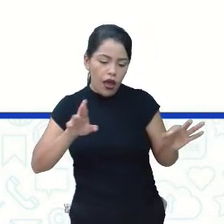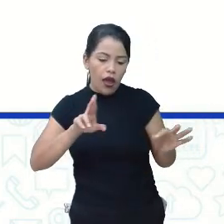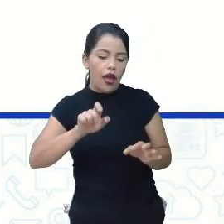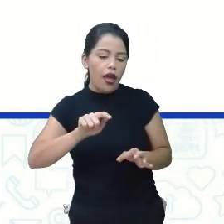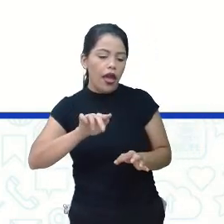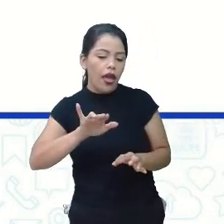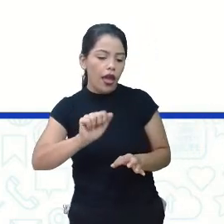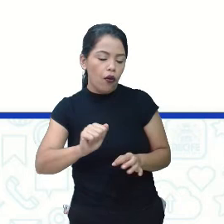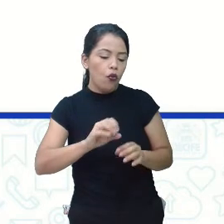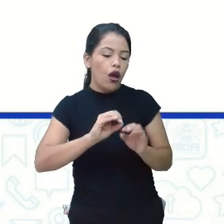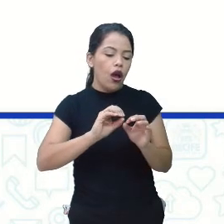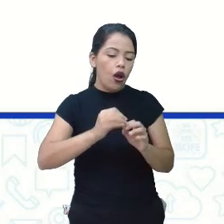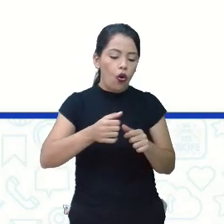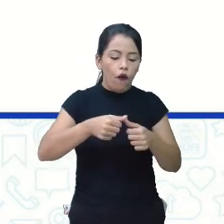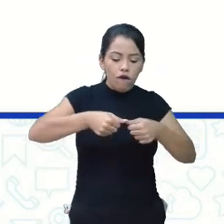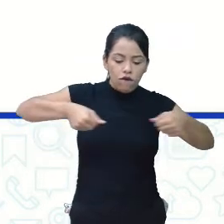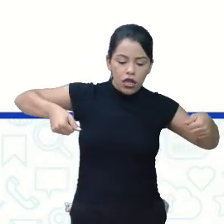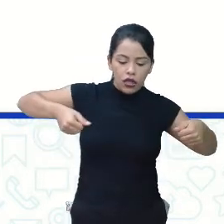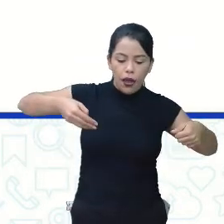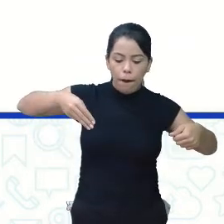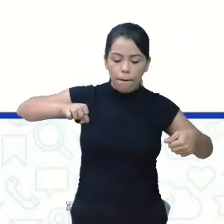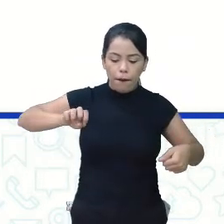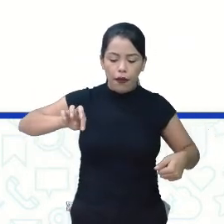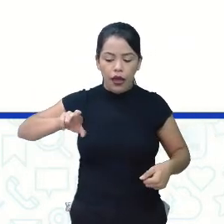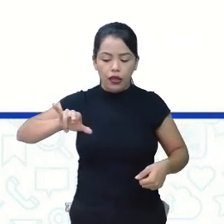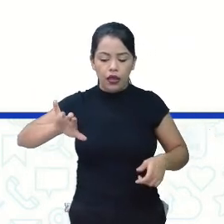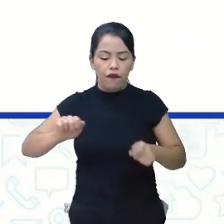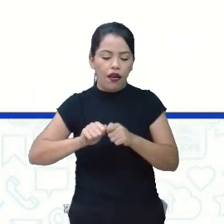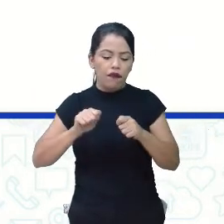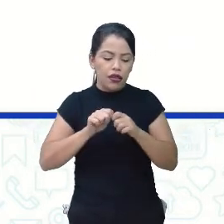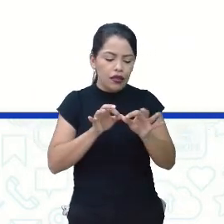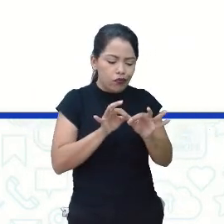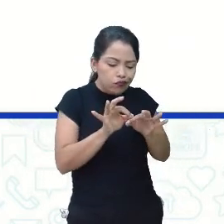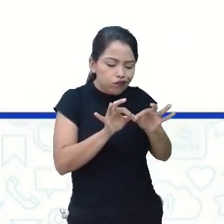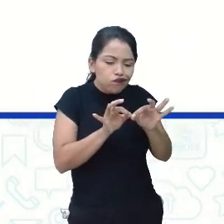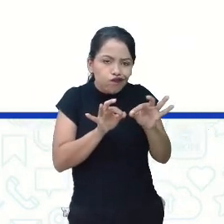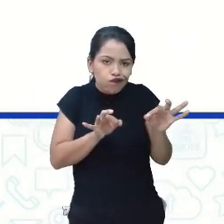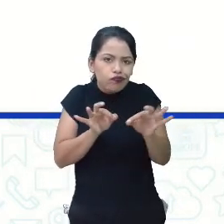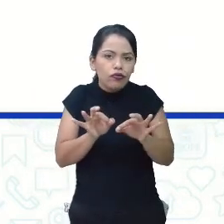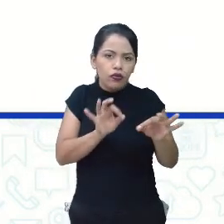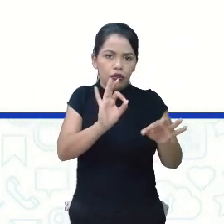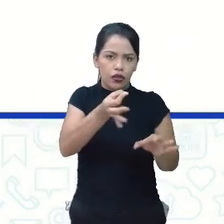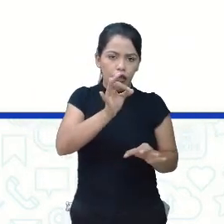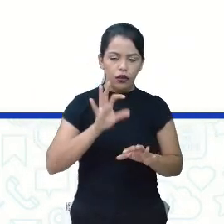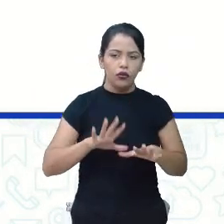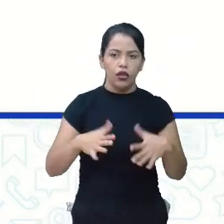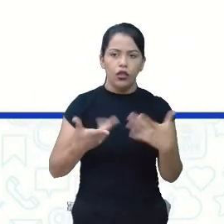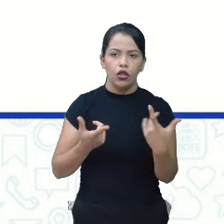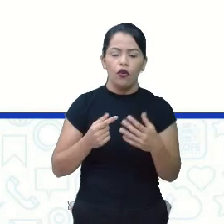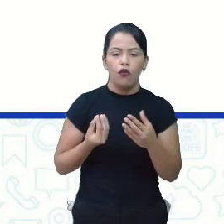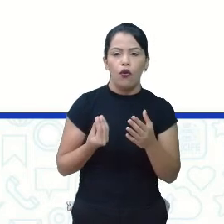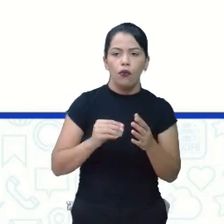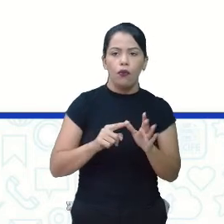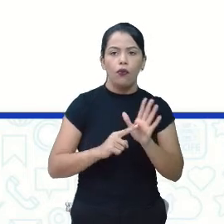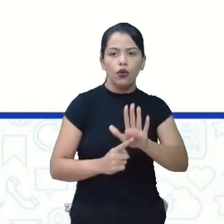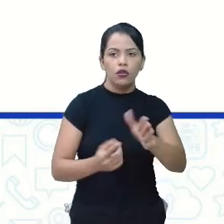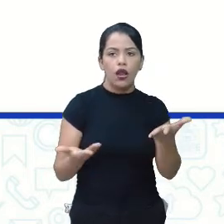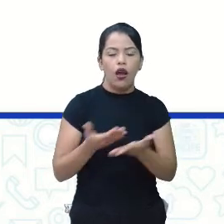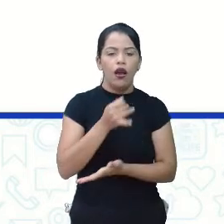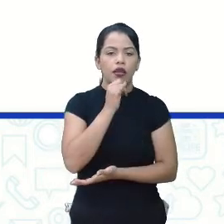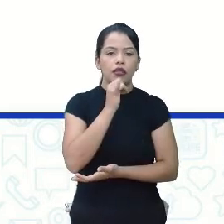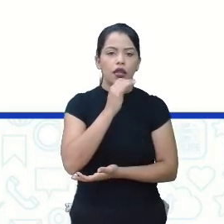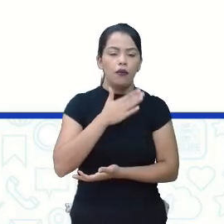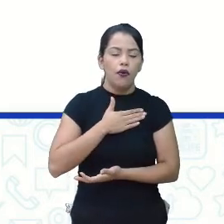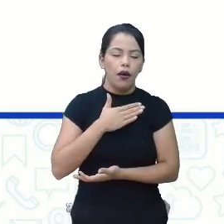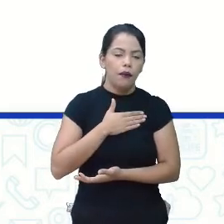trena, ou com a sua fita métrica, vai fazer a medição dessas dimensões, tá certo? Então, eu vou colocar aqui exemplos com a minha